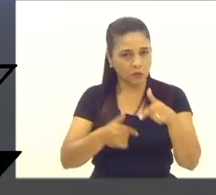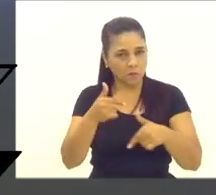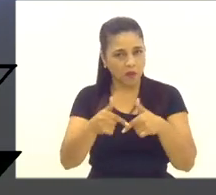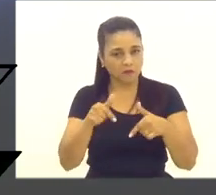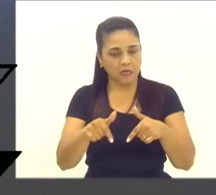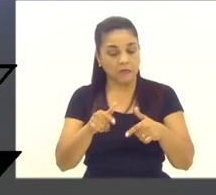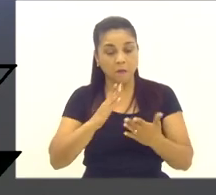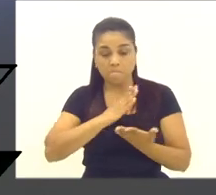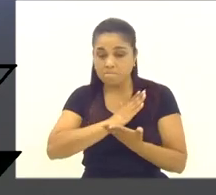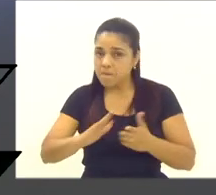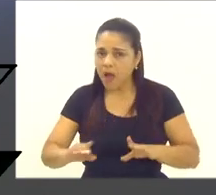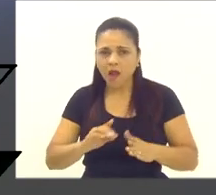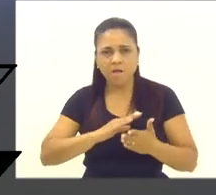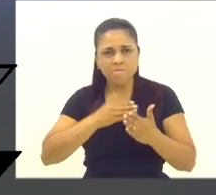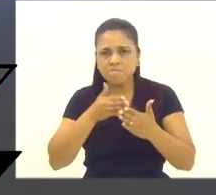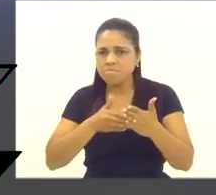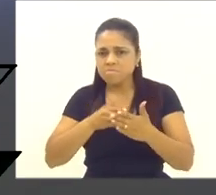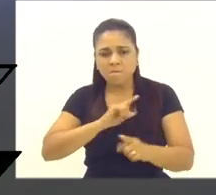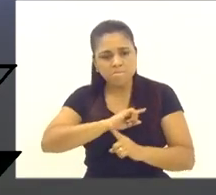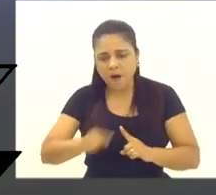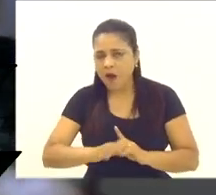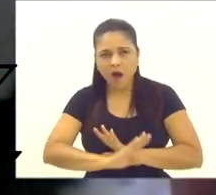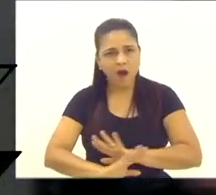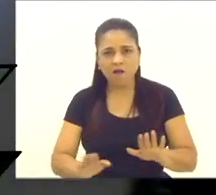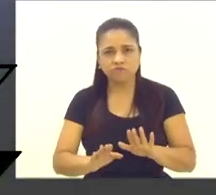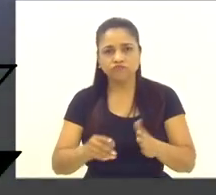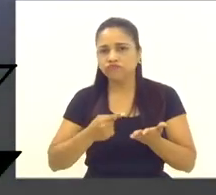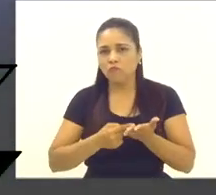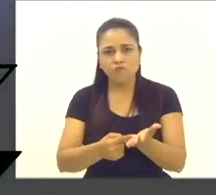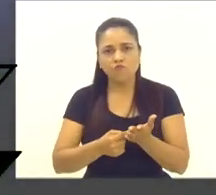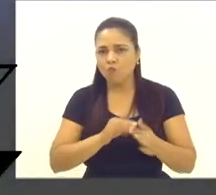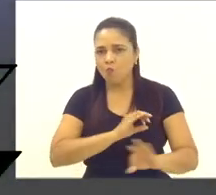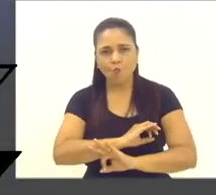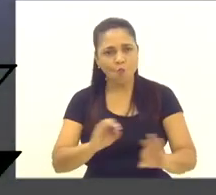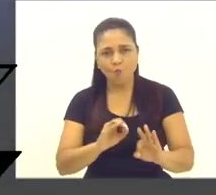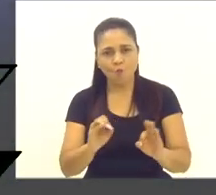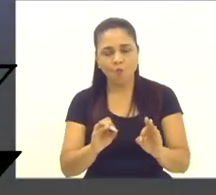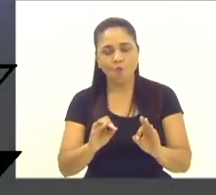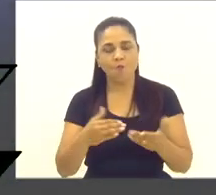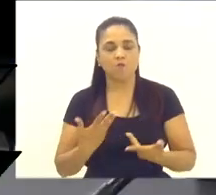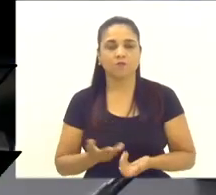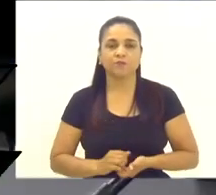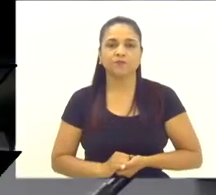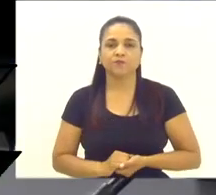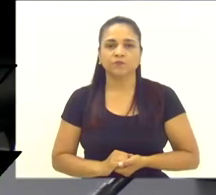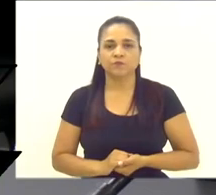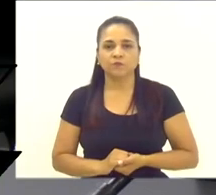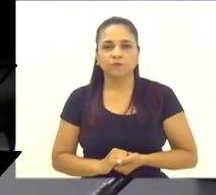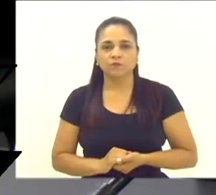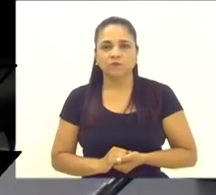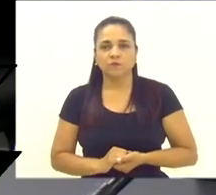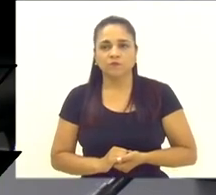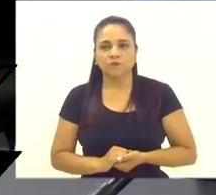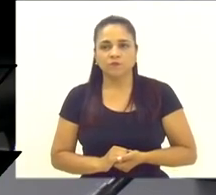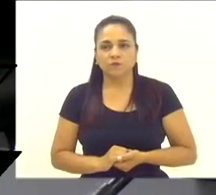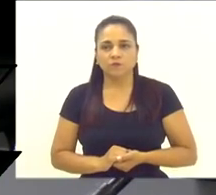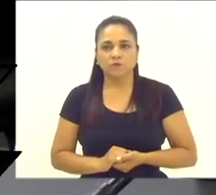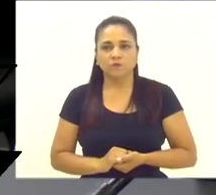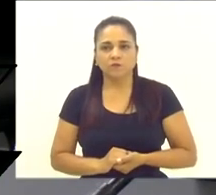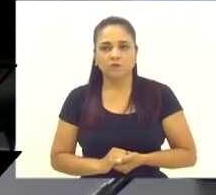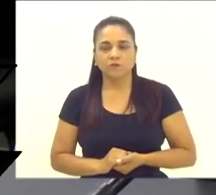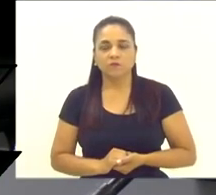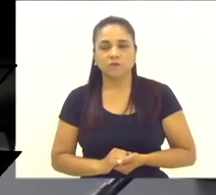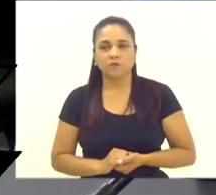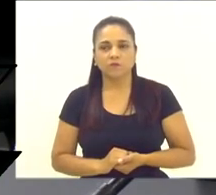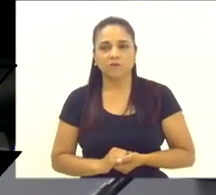cessasse aquilo Porque a pessoa não tinha acordo né com esse processo e também é